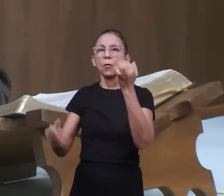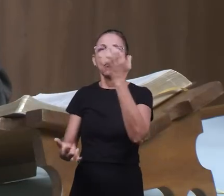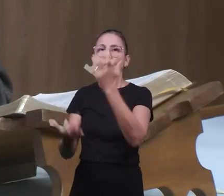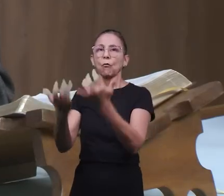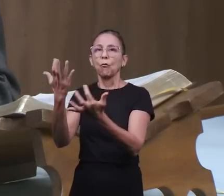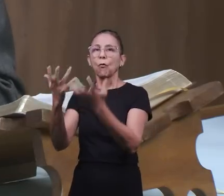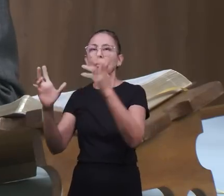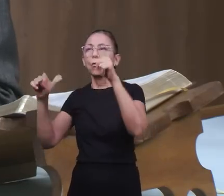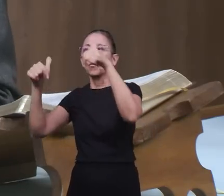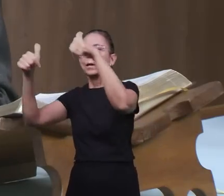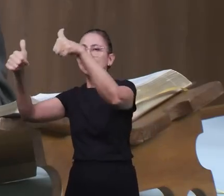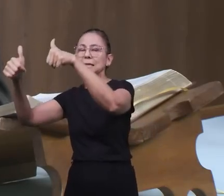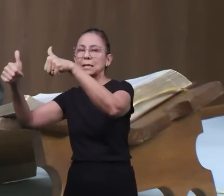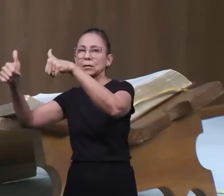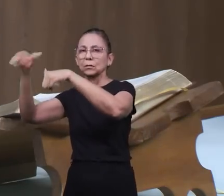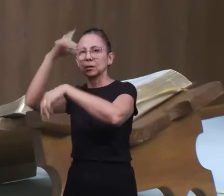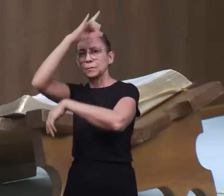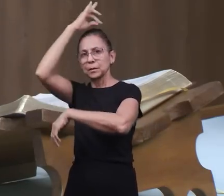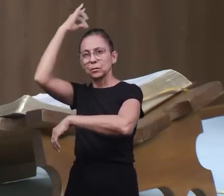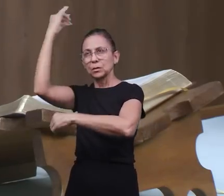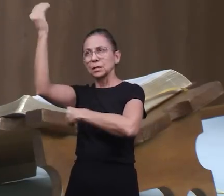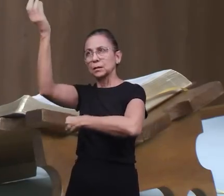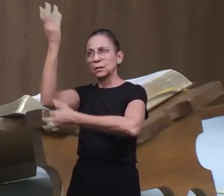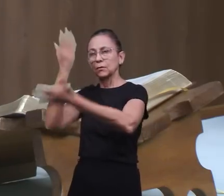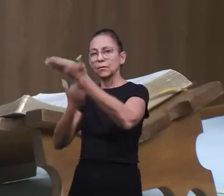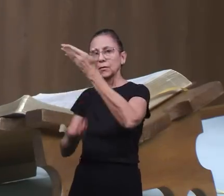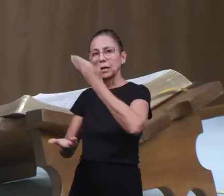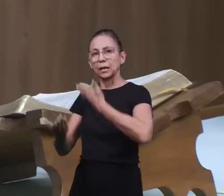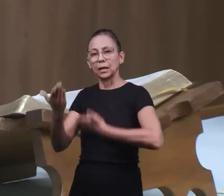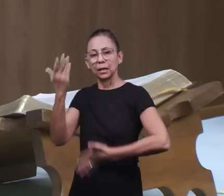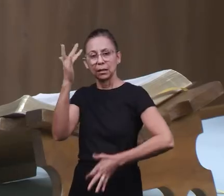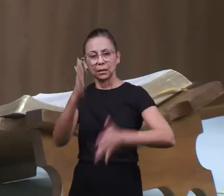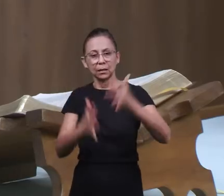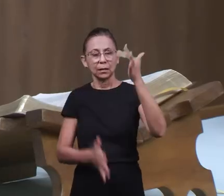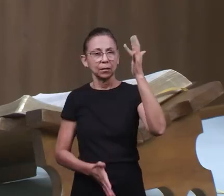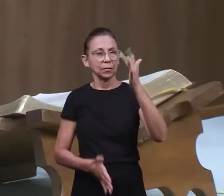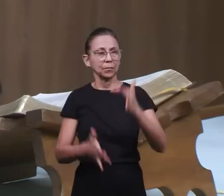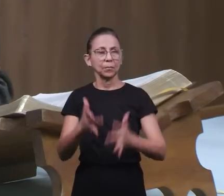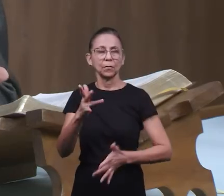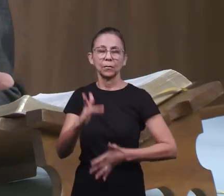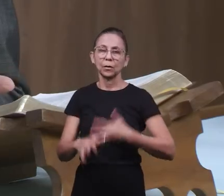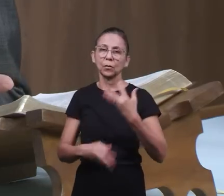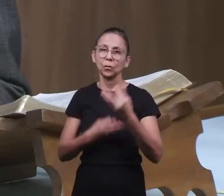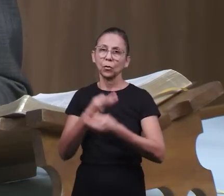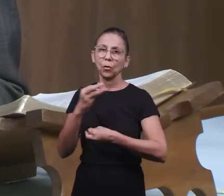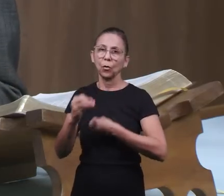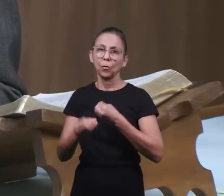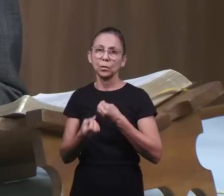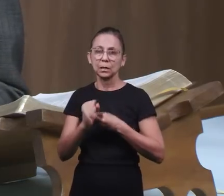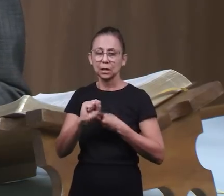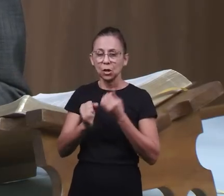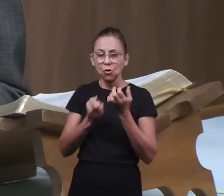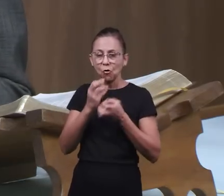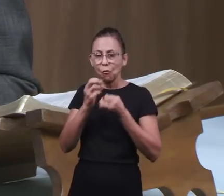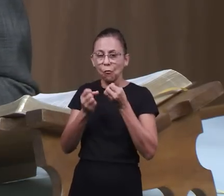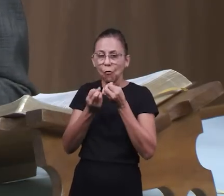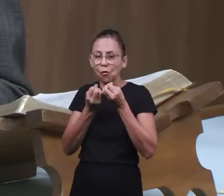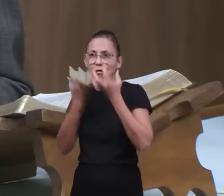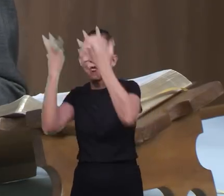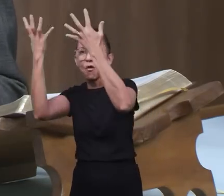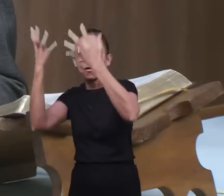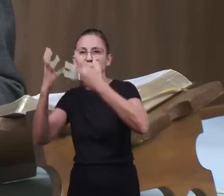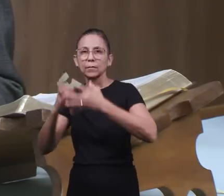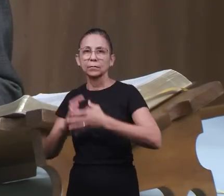alto. Pois a unção do azeite é para que o fogo caia sobre nós e não para que o fogo suba